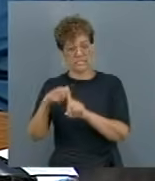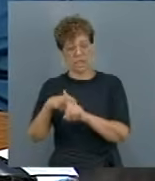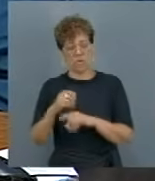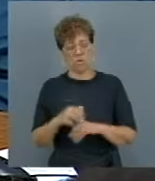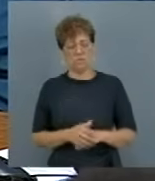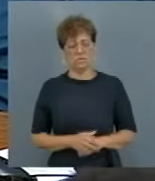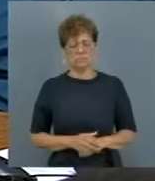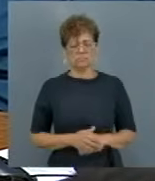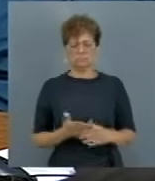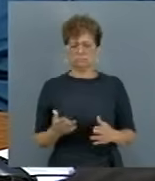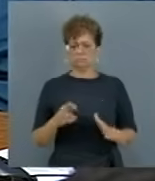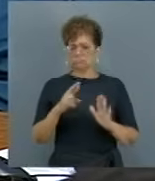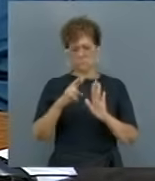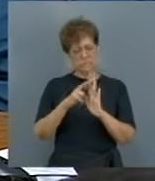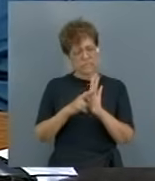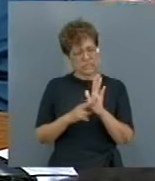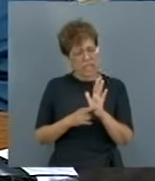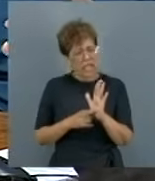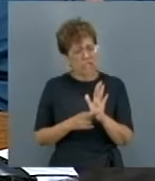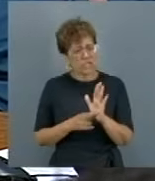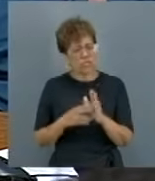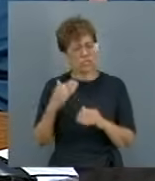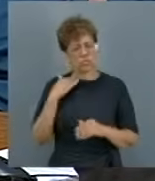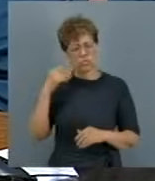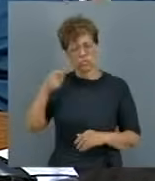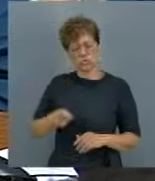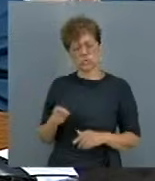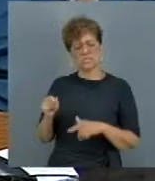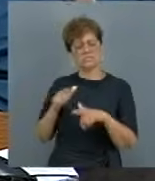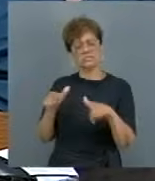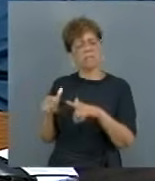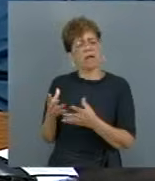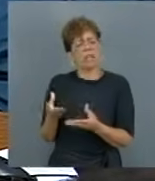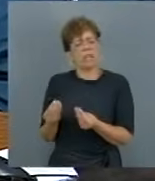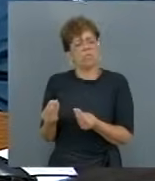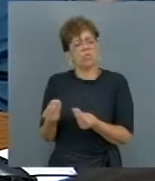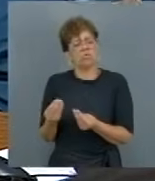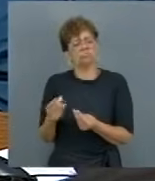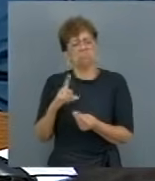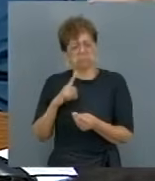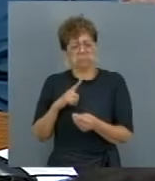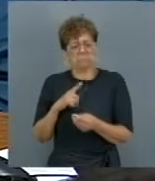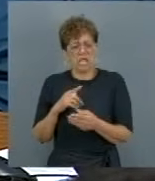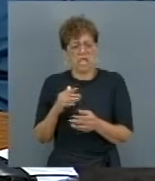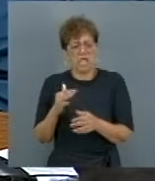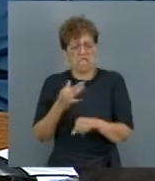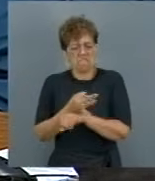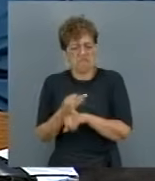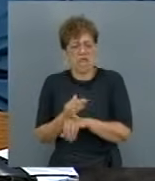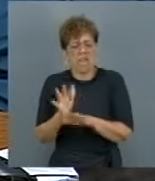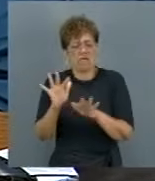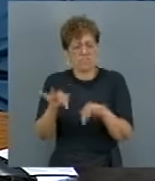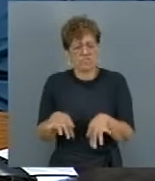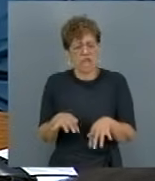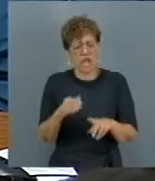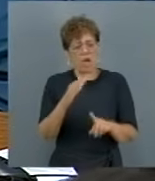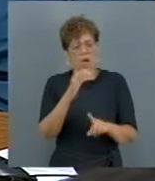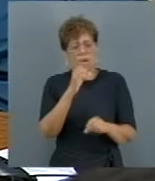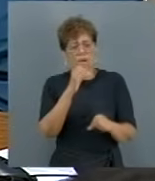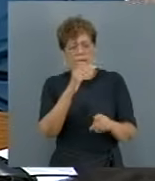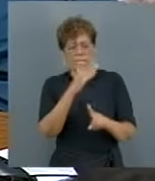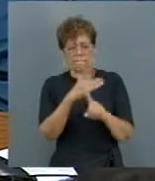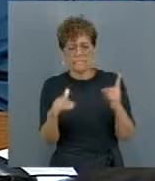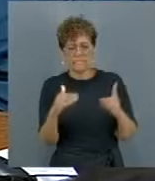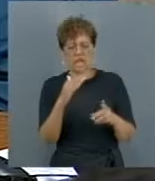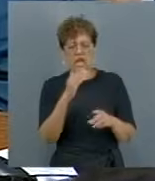E o critério é que o juiz trabalha muito, apesar de ter recessos no final do ano e no meio do ano.